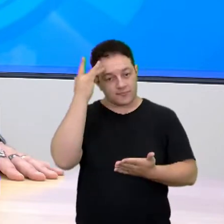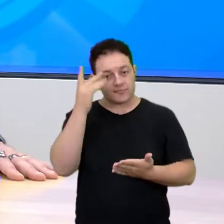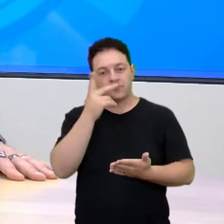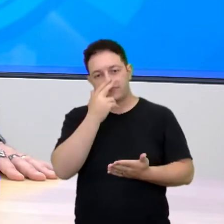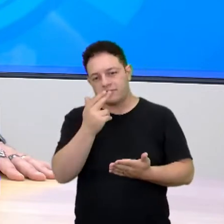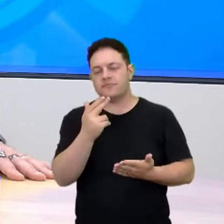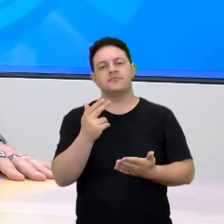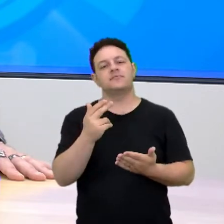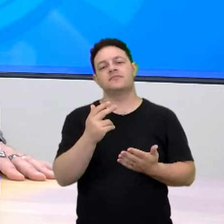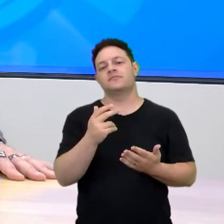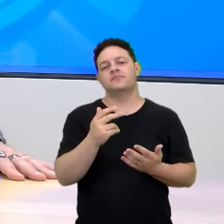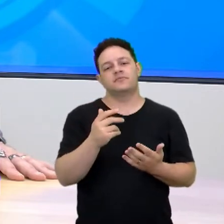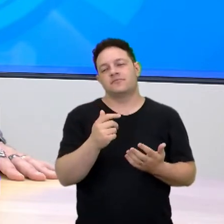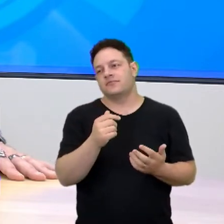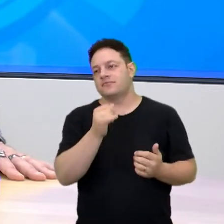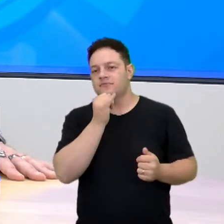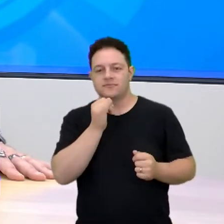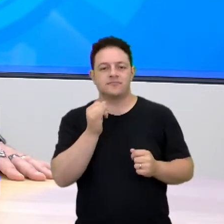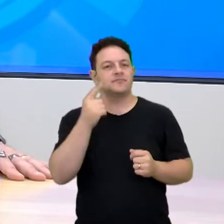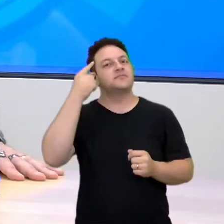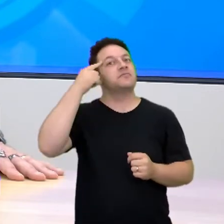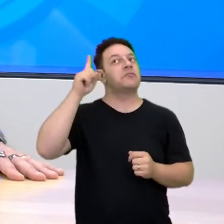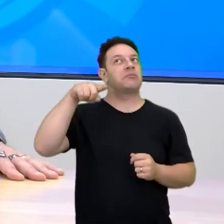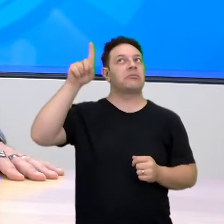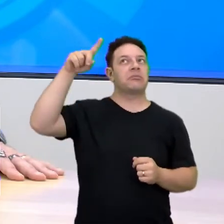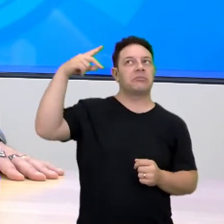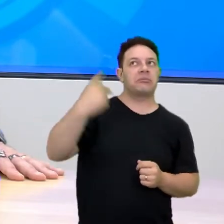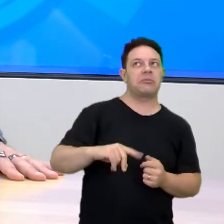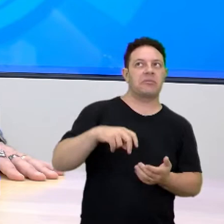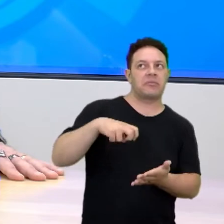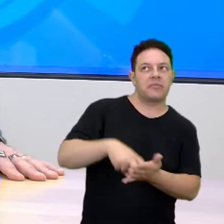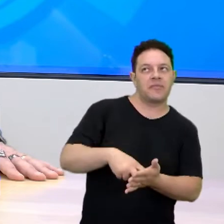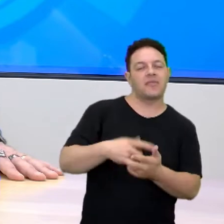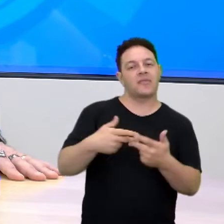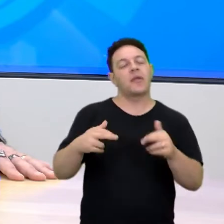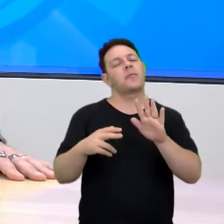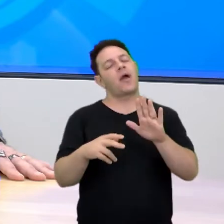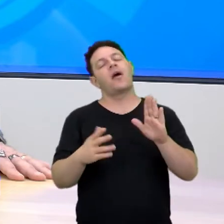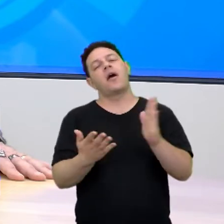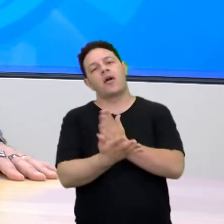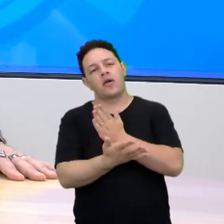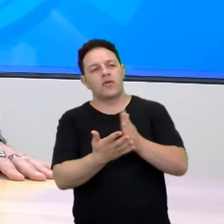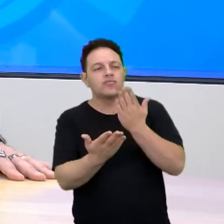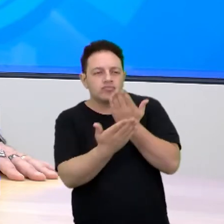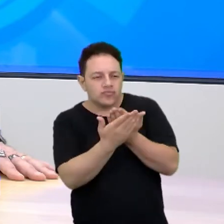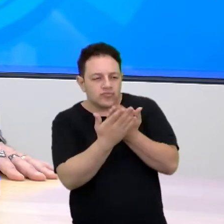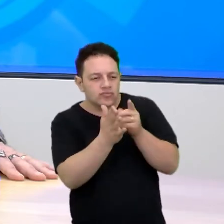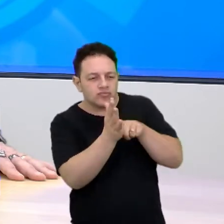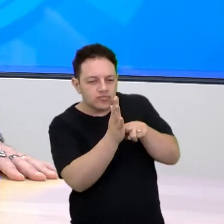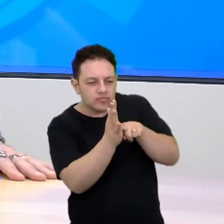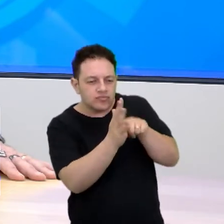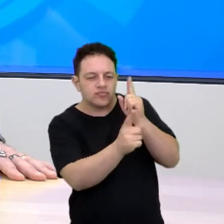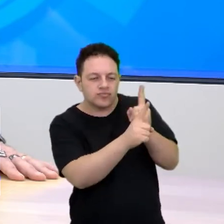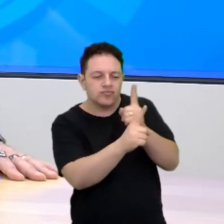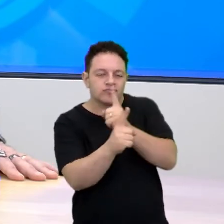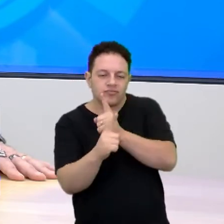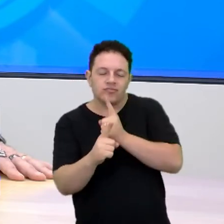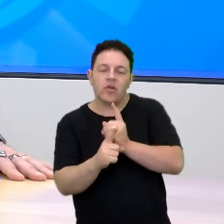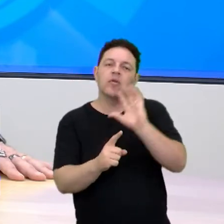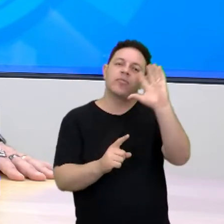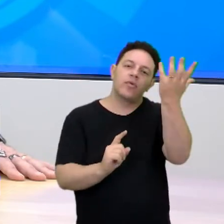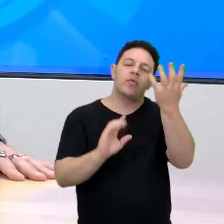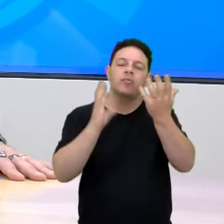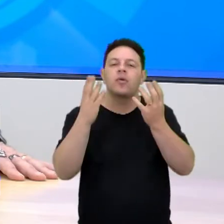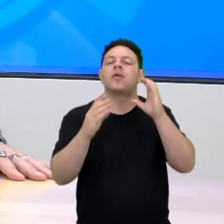as divindades, né, como castigos aí, mas também tem essa questão aí científica, né? E Zhang Yang, né, indo para o